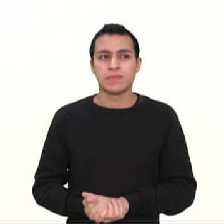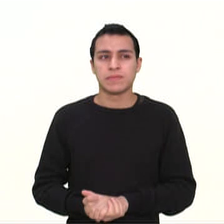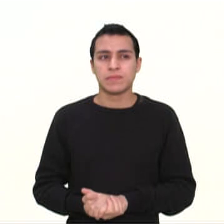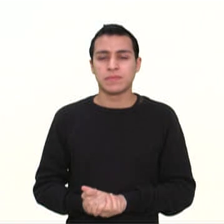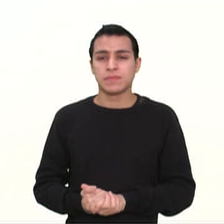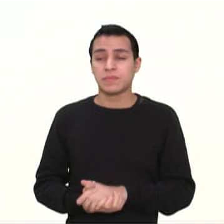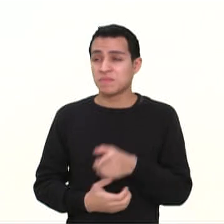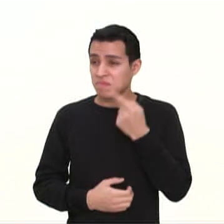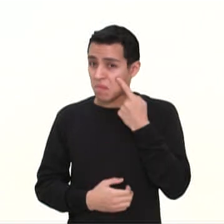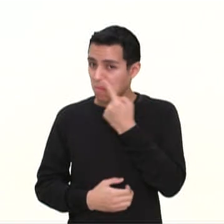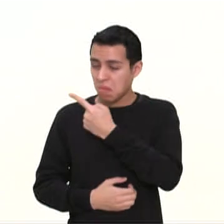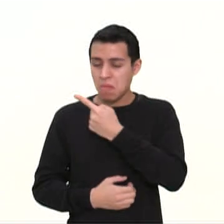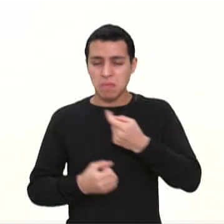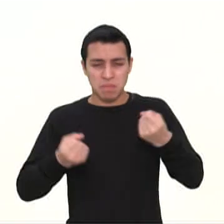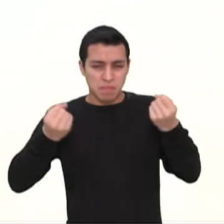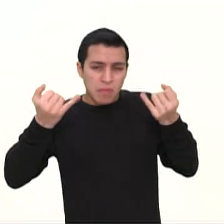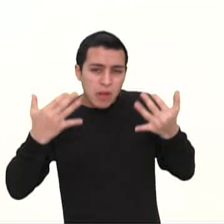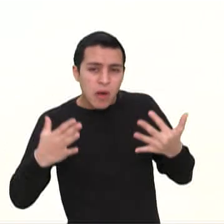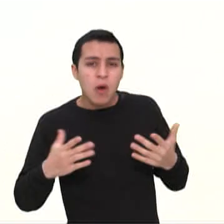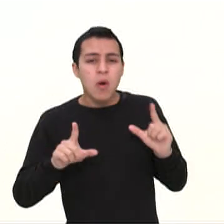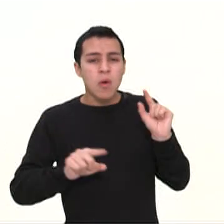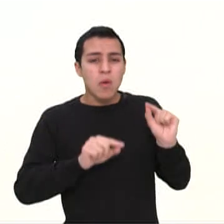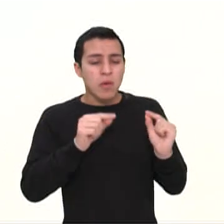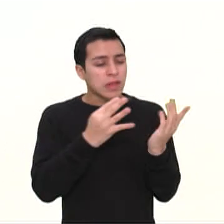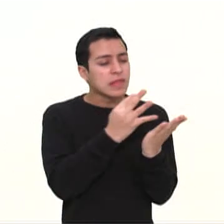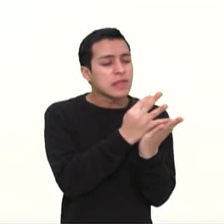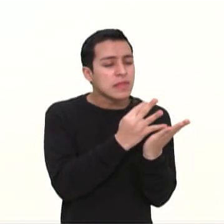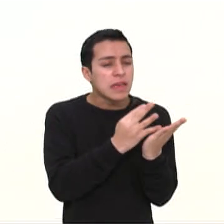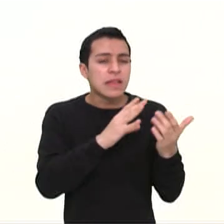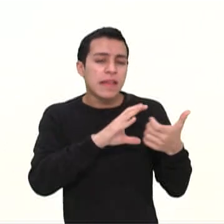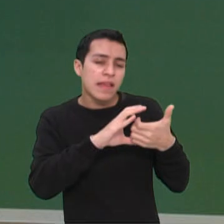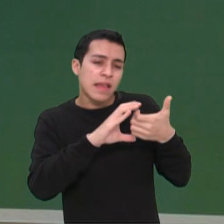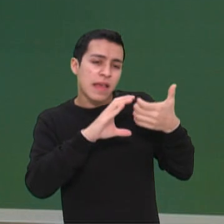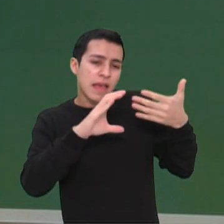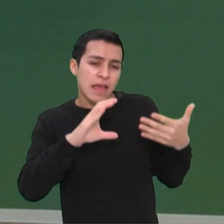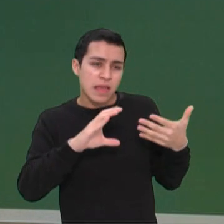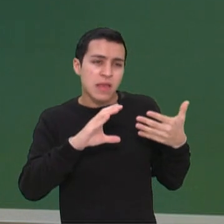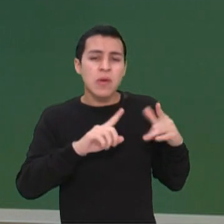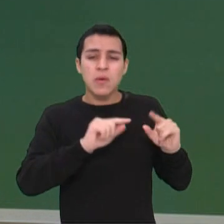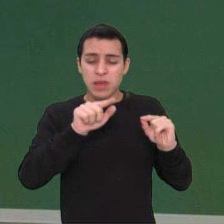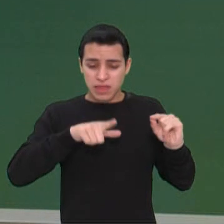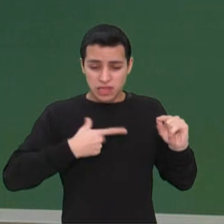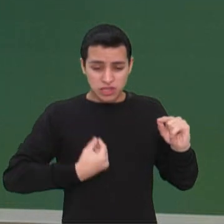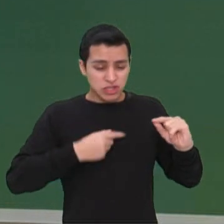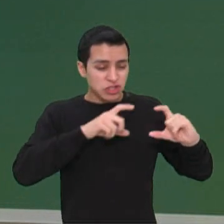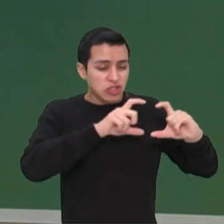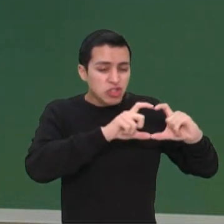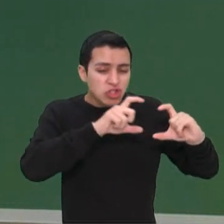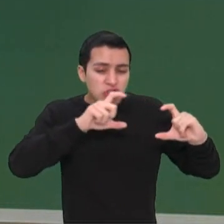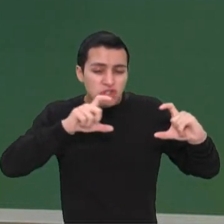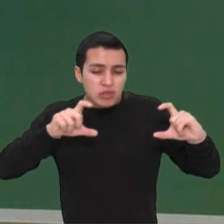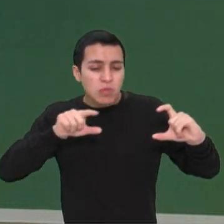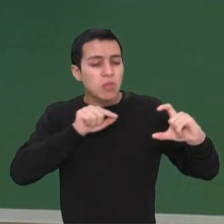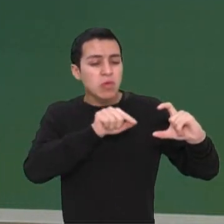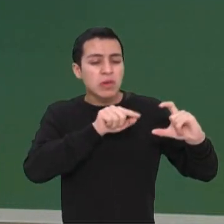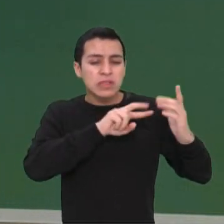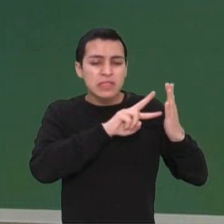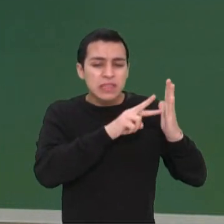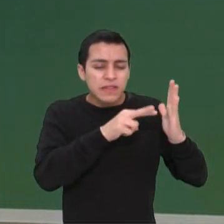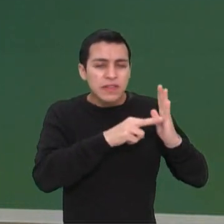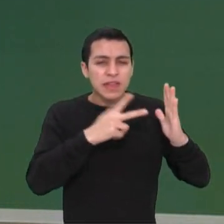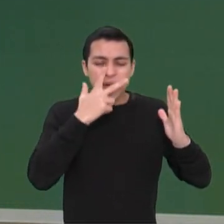Nós temos as características do texto. Os comic strips são as tirinhas que se referem a uma série de